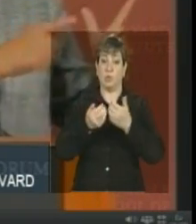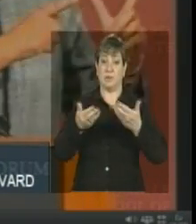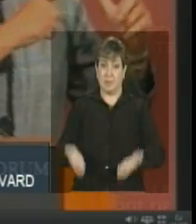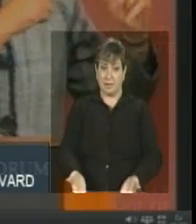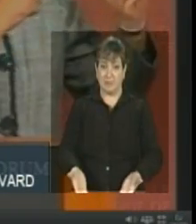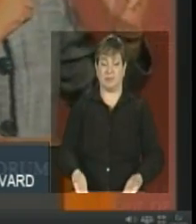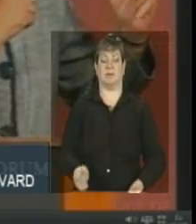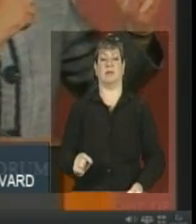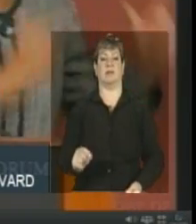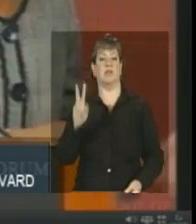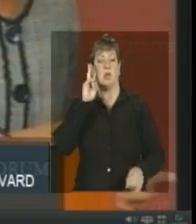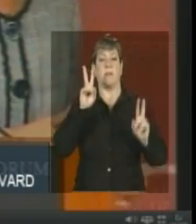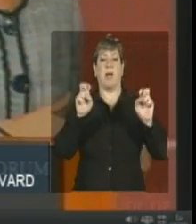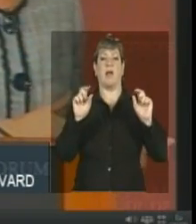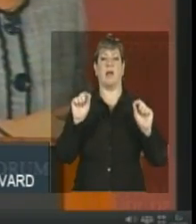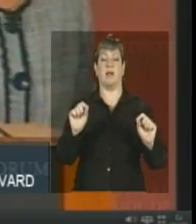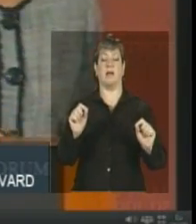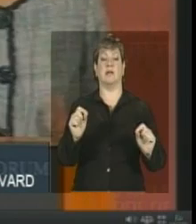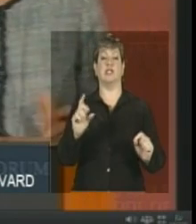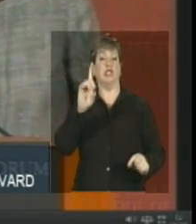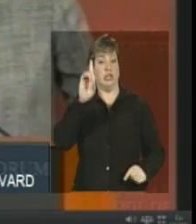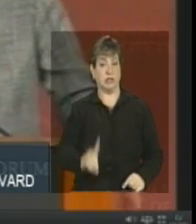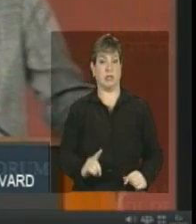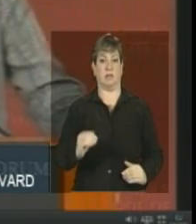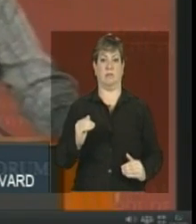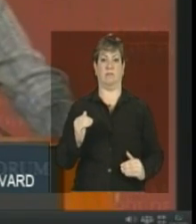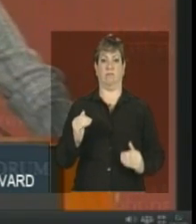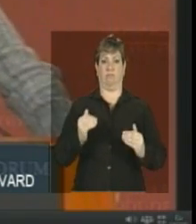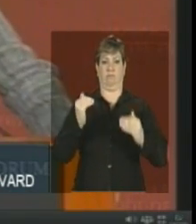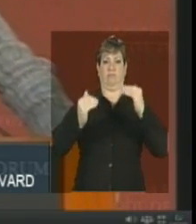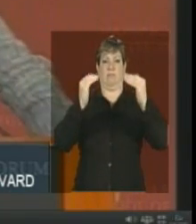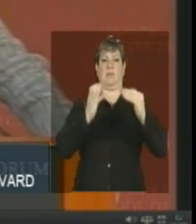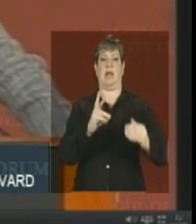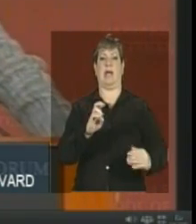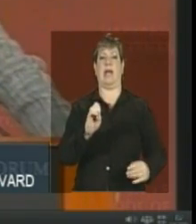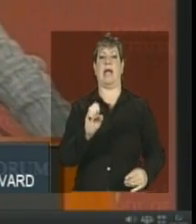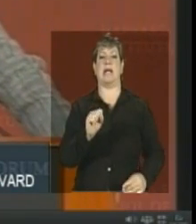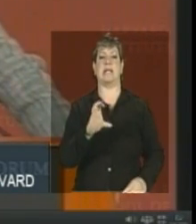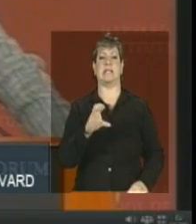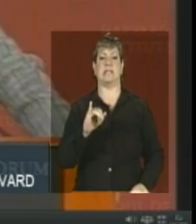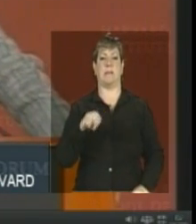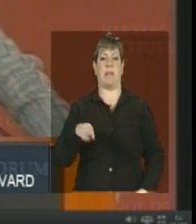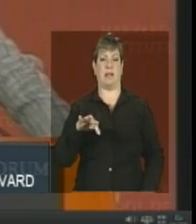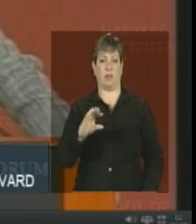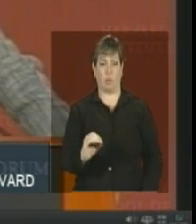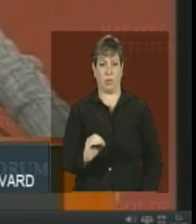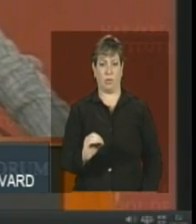a questão do direito ao crescimento e a questão do